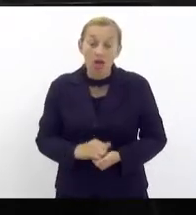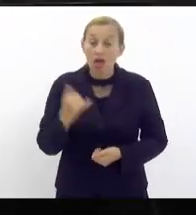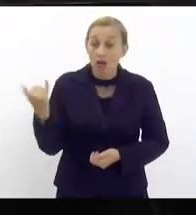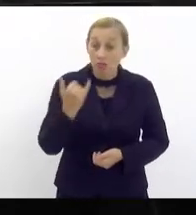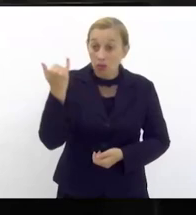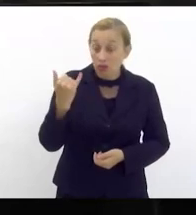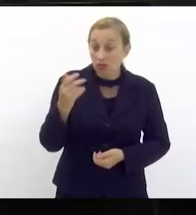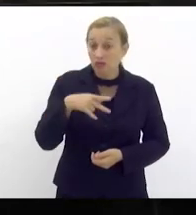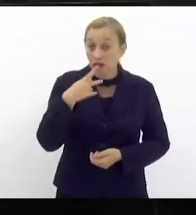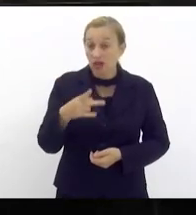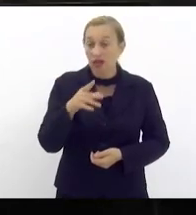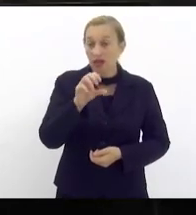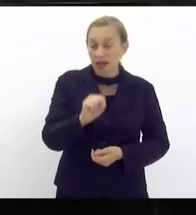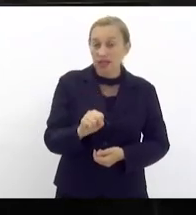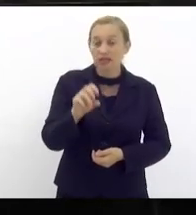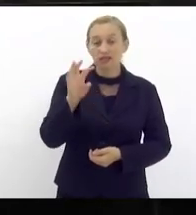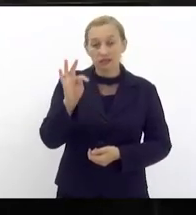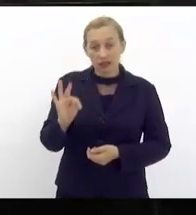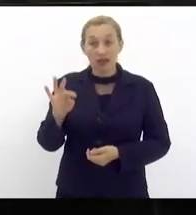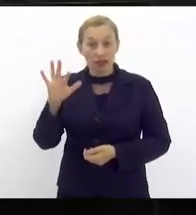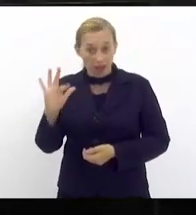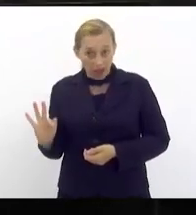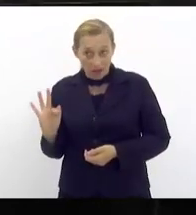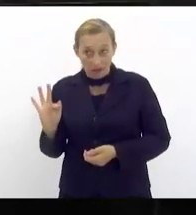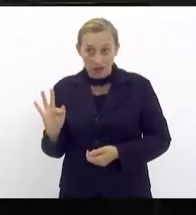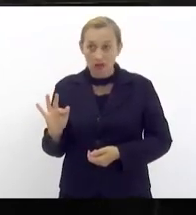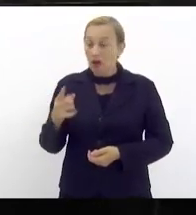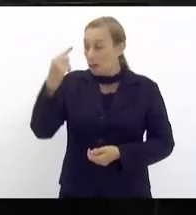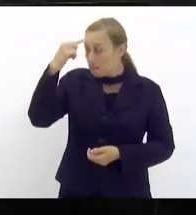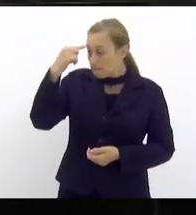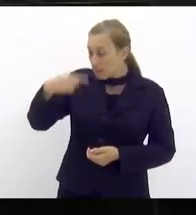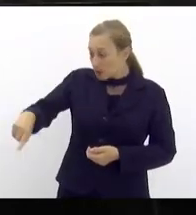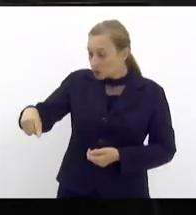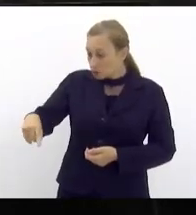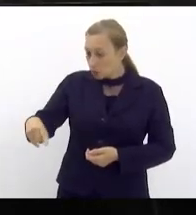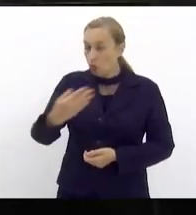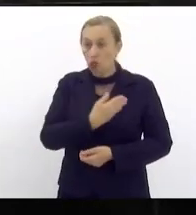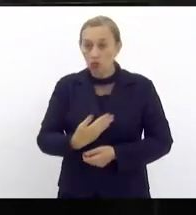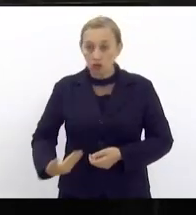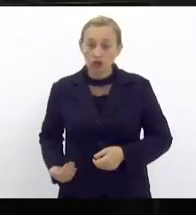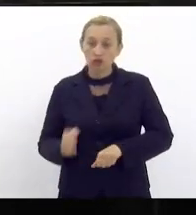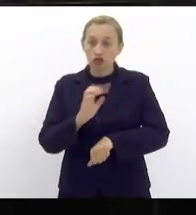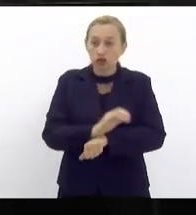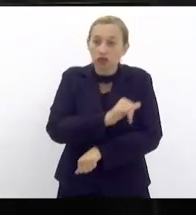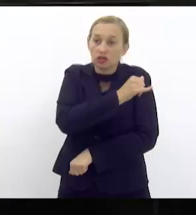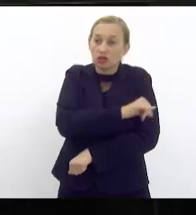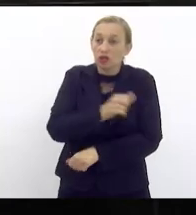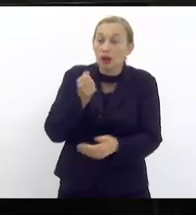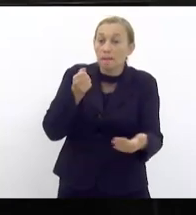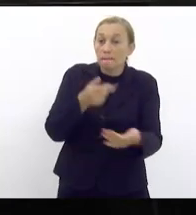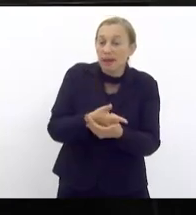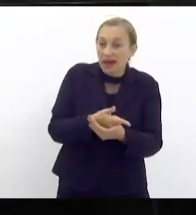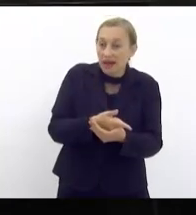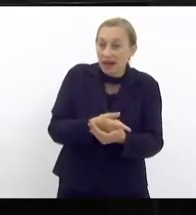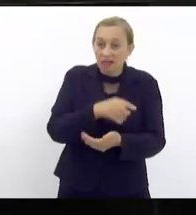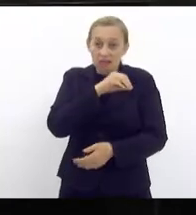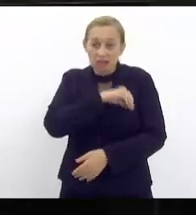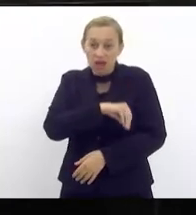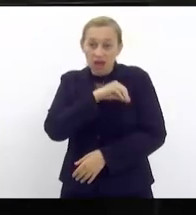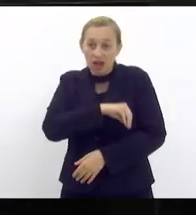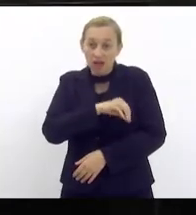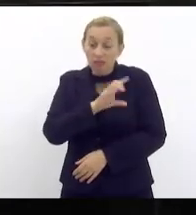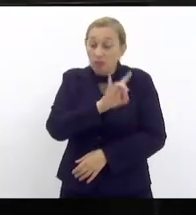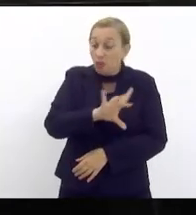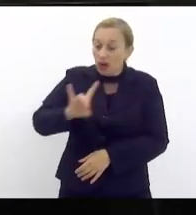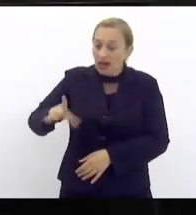que o STF mandou o Governo do Estado do Rio de Janeiro pagar a indenização por bala